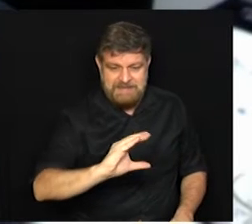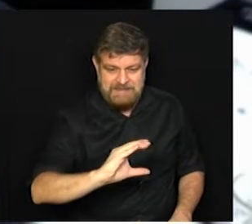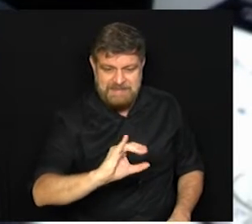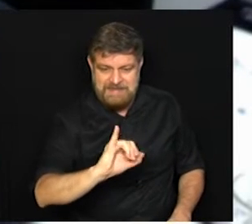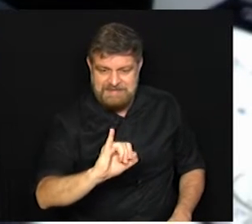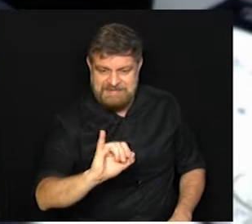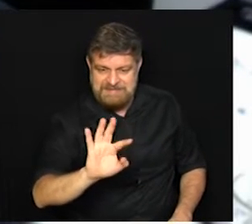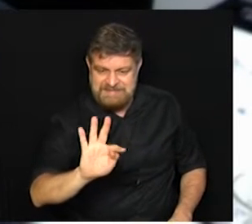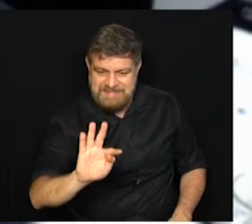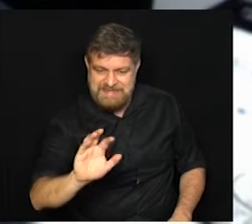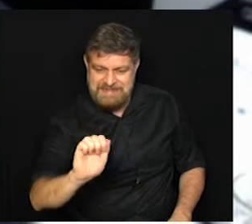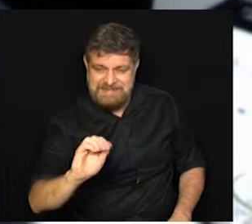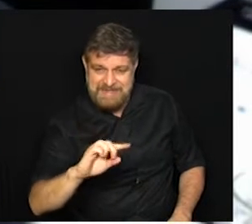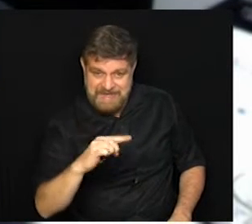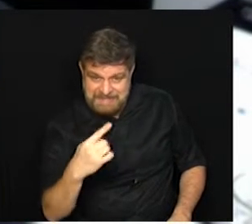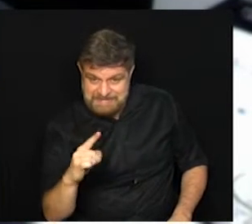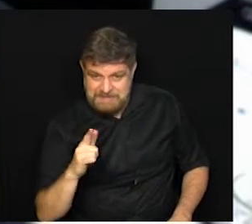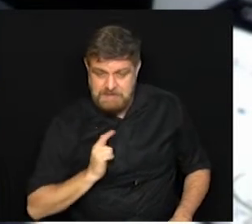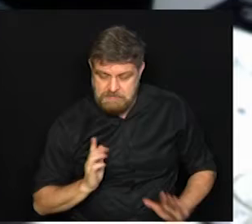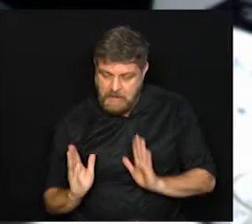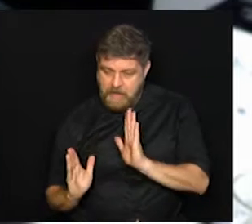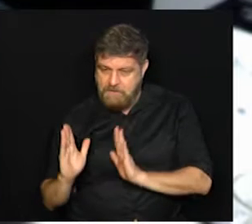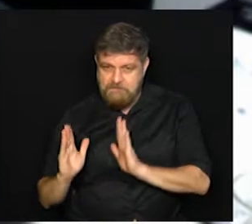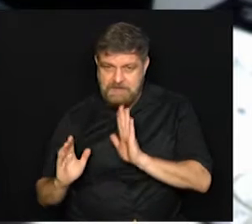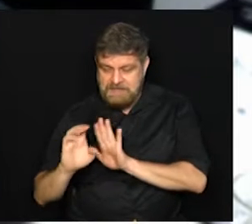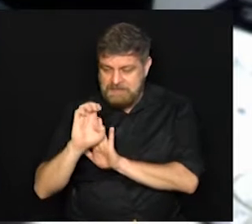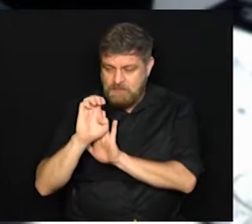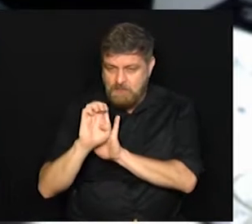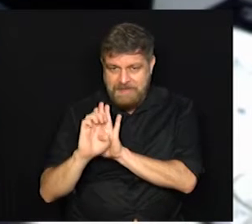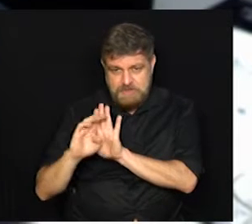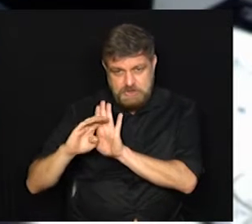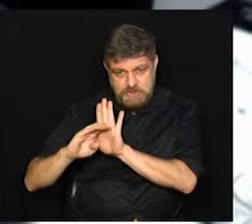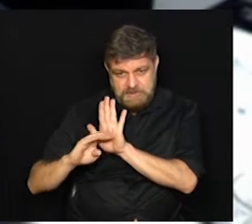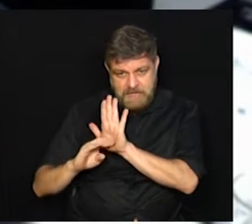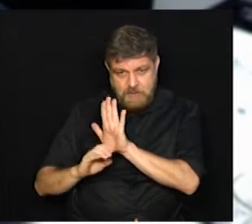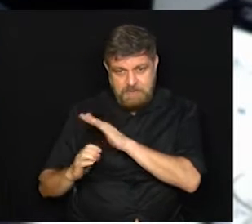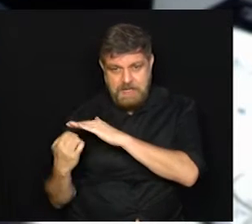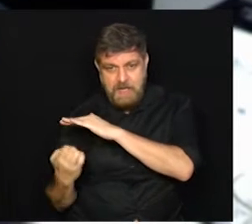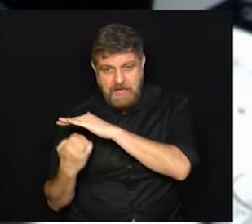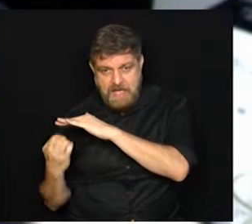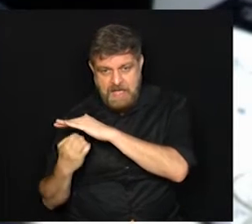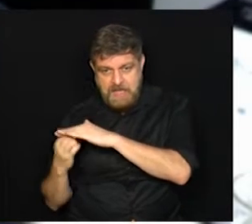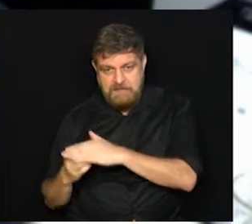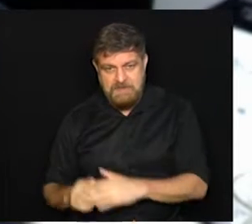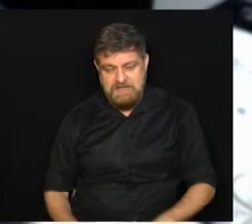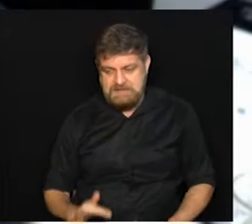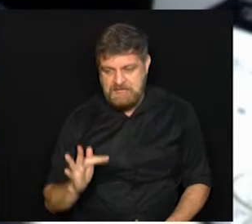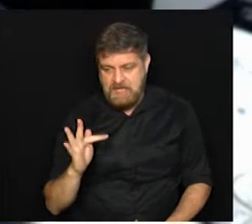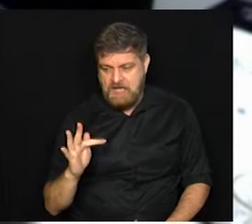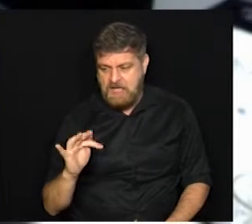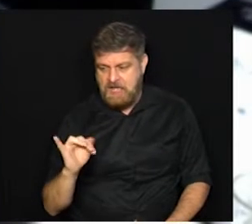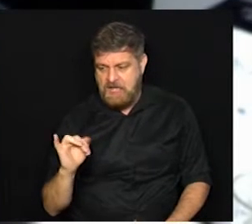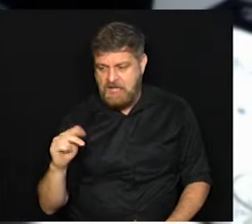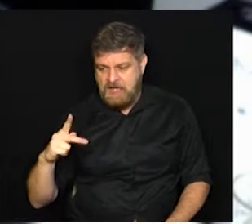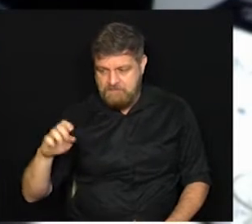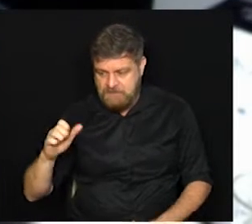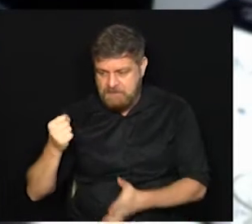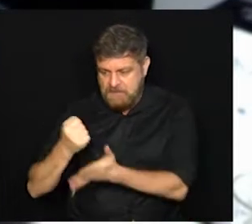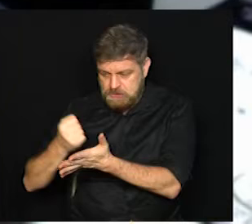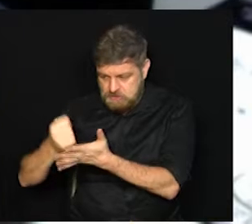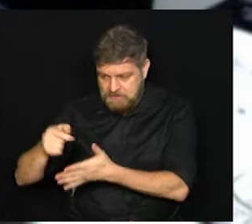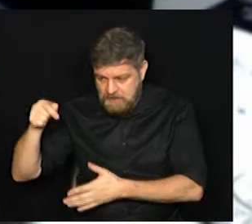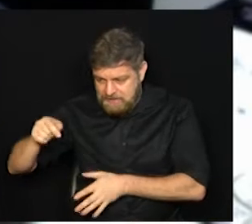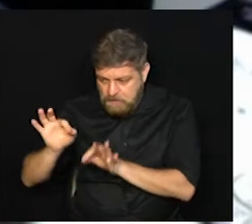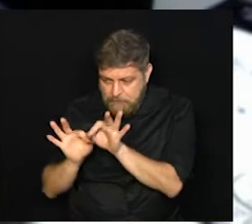FIP, fase de revisão do edital pela FIP, conforme foi anunciado, nós conseguimos contratar e estamos dando